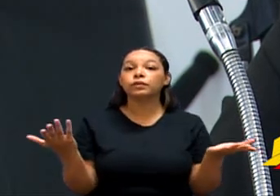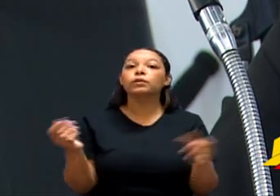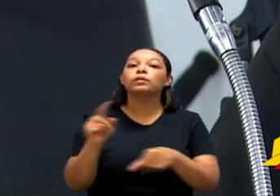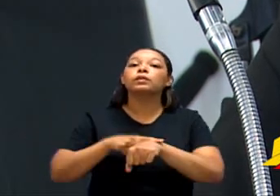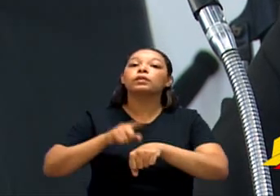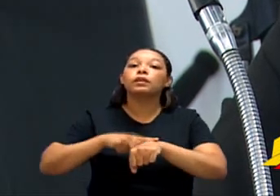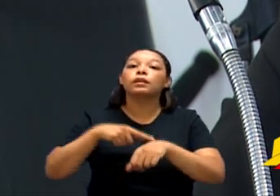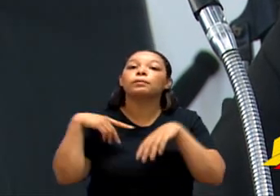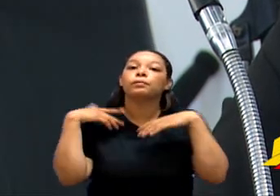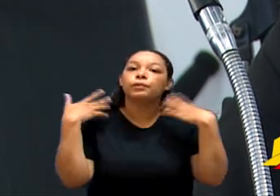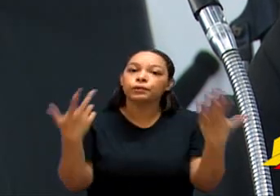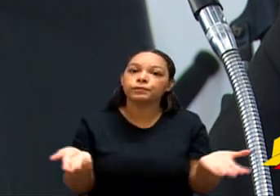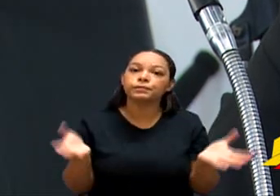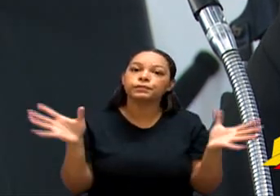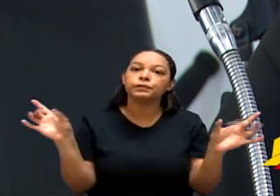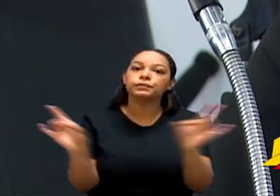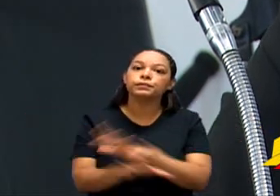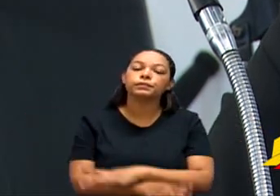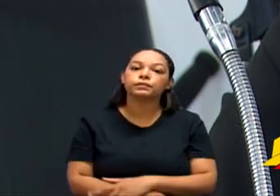Licitação.